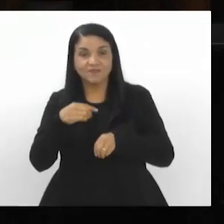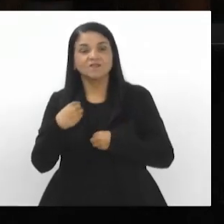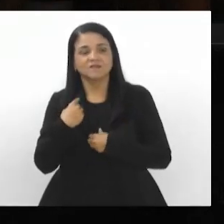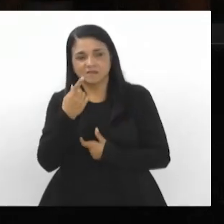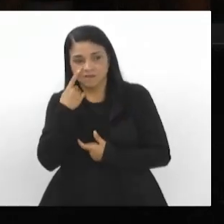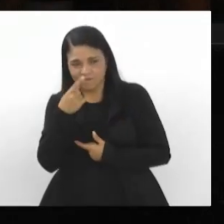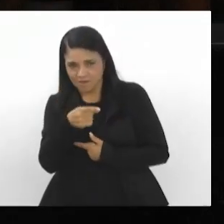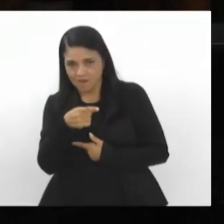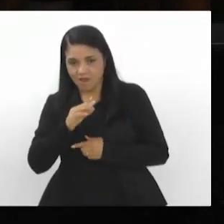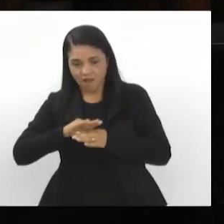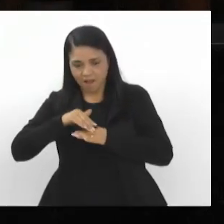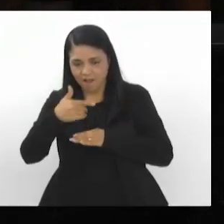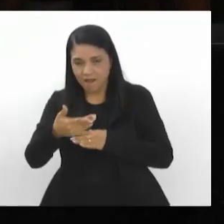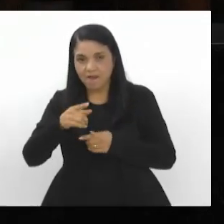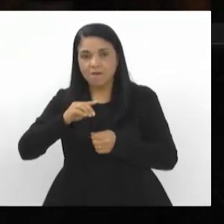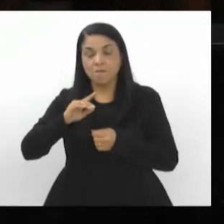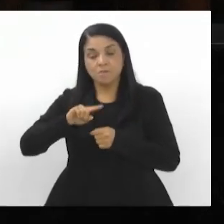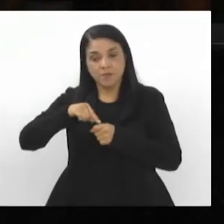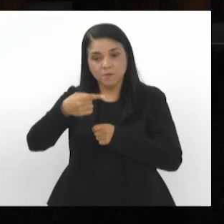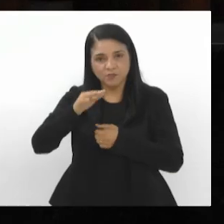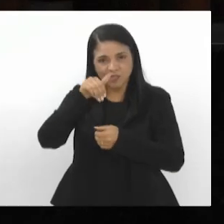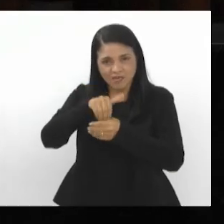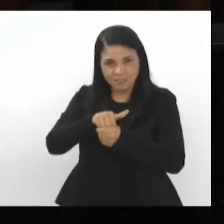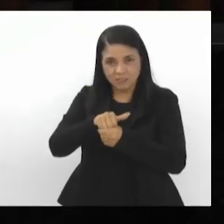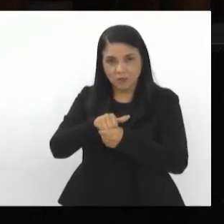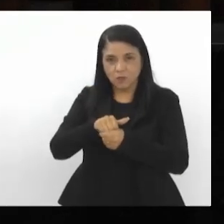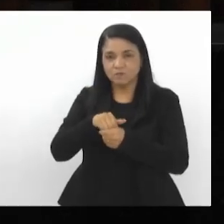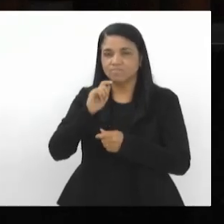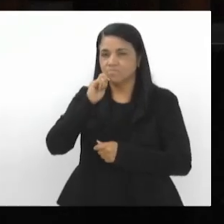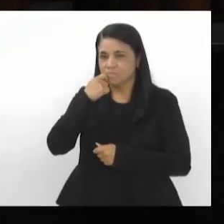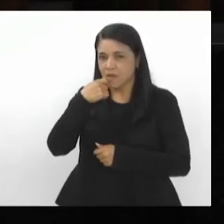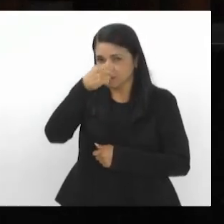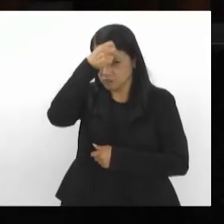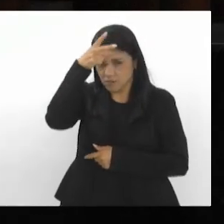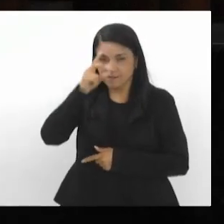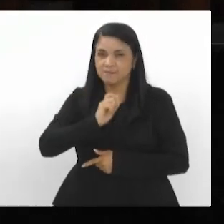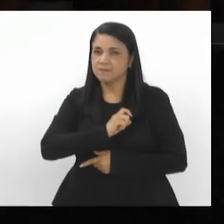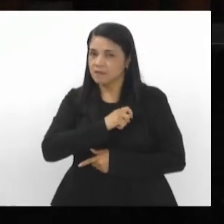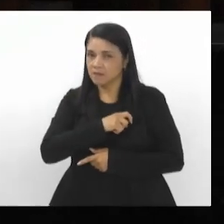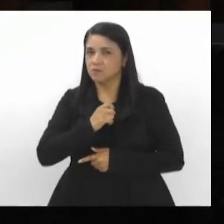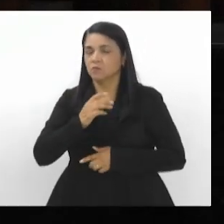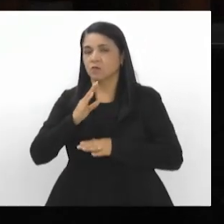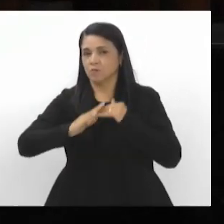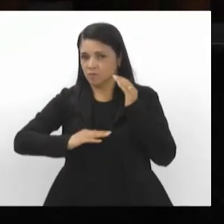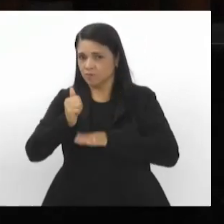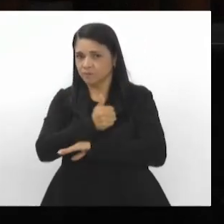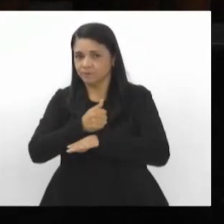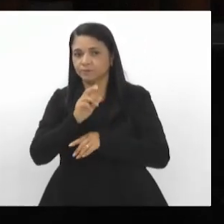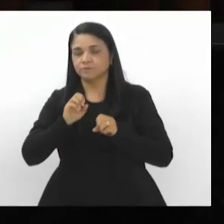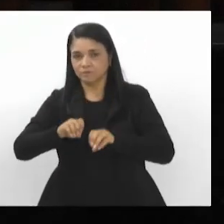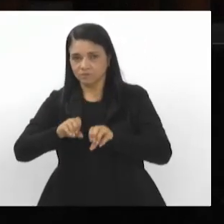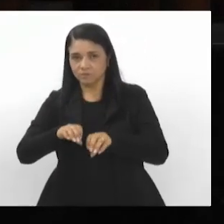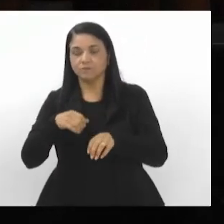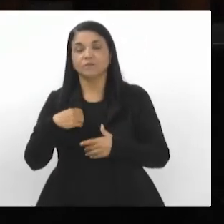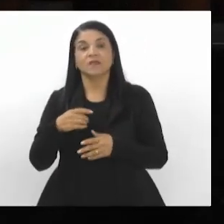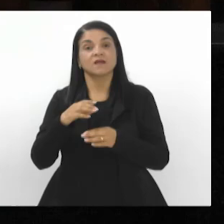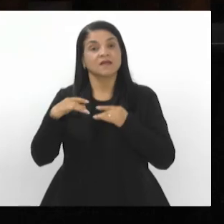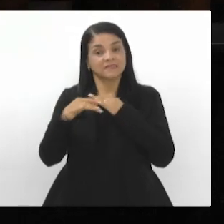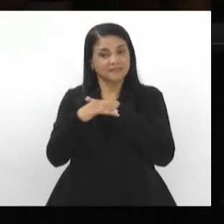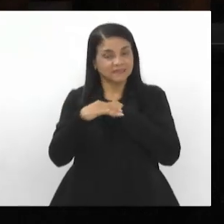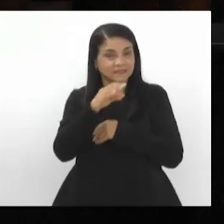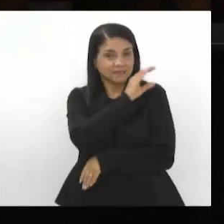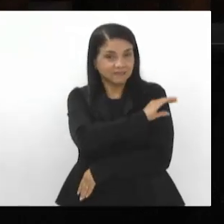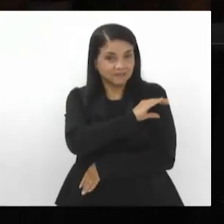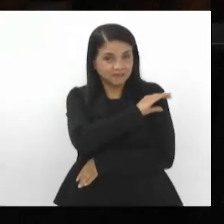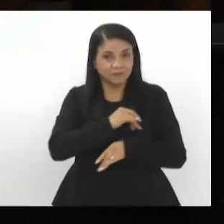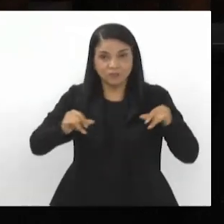Então, presidente, mais uma vez aqui, quero citar essas cidades. Cidade de Campos tem sofrido